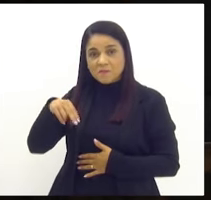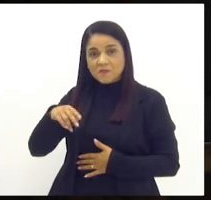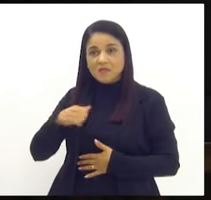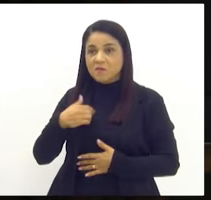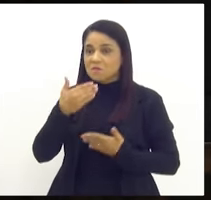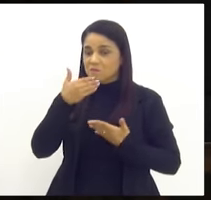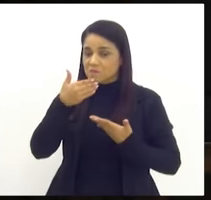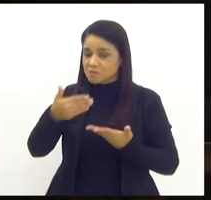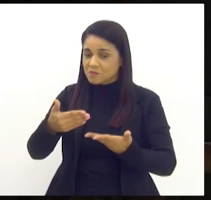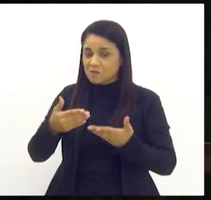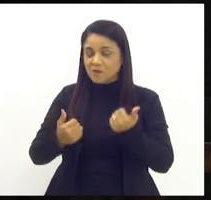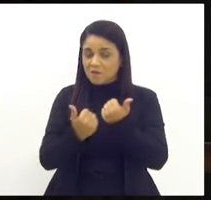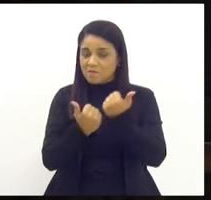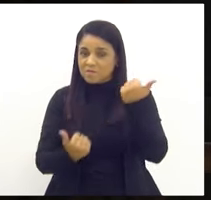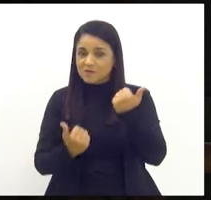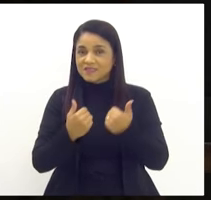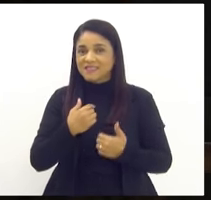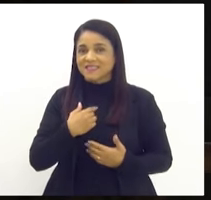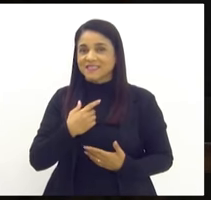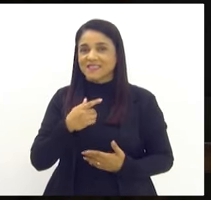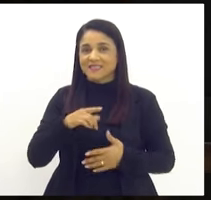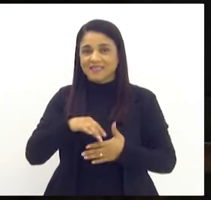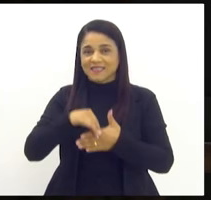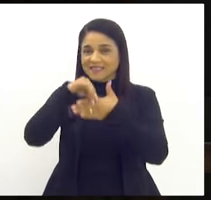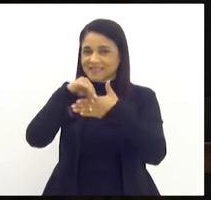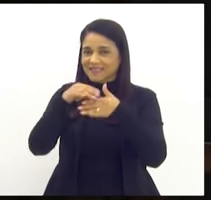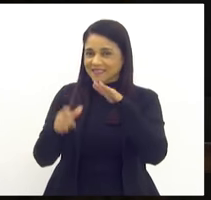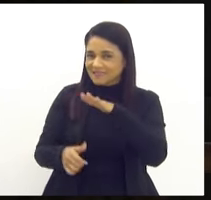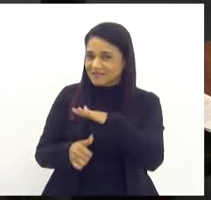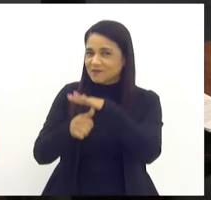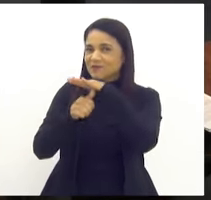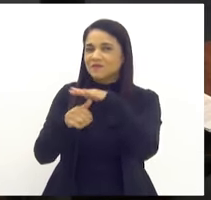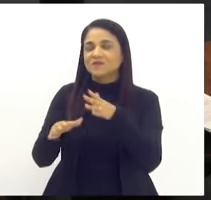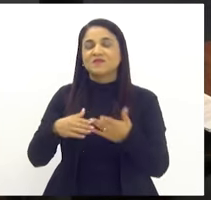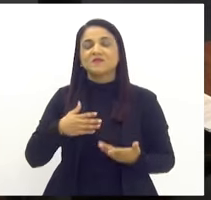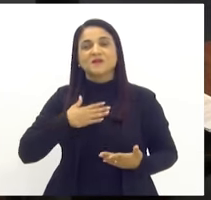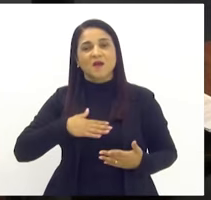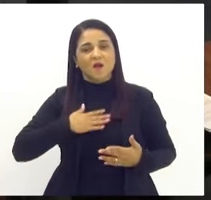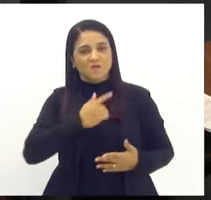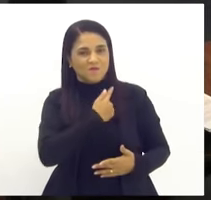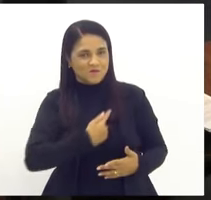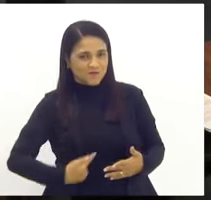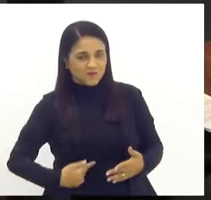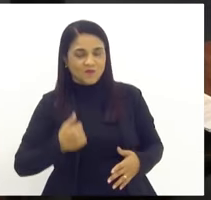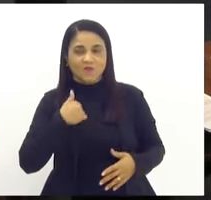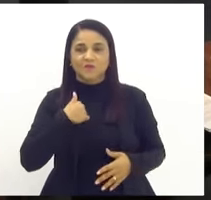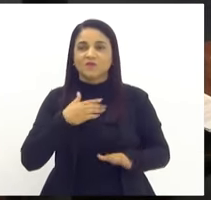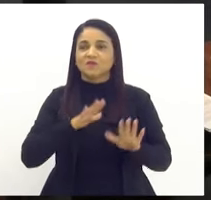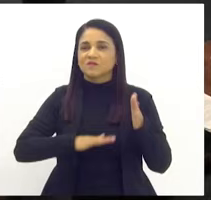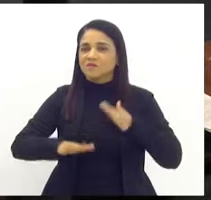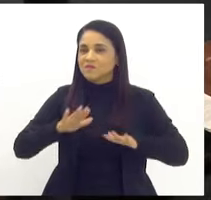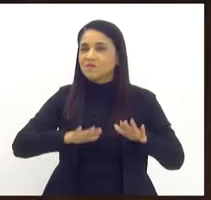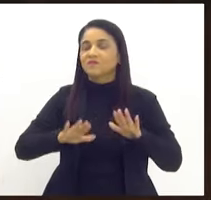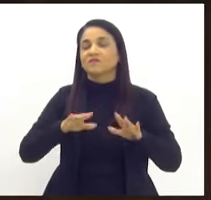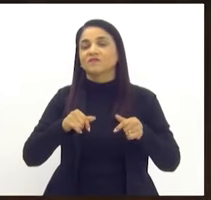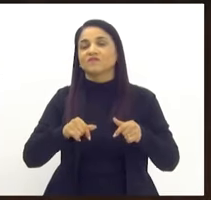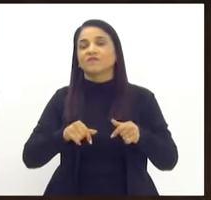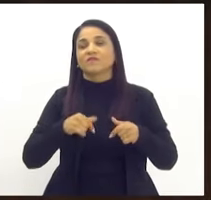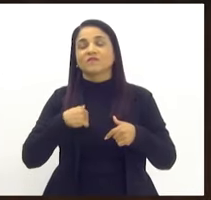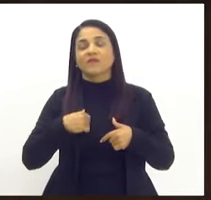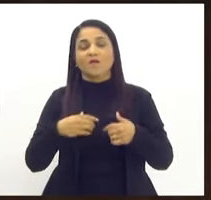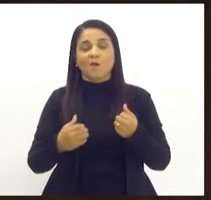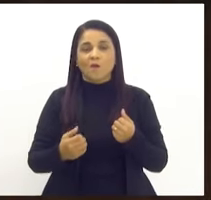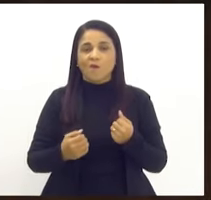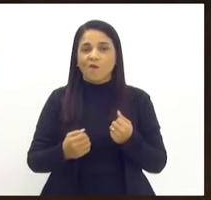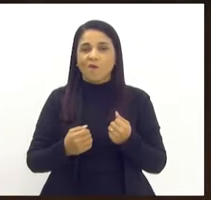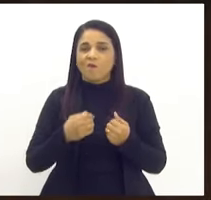vice líder eu falei calma Governador vamos devagar Deputado luí Paulo eu garanto a vossa excelência que eu não